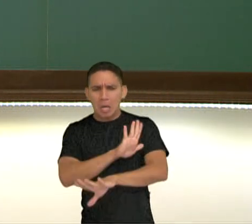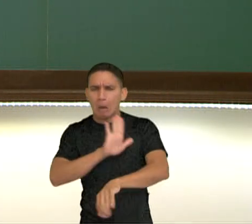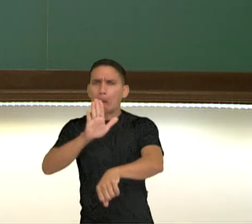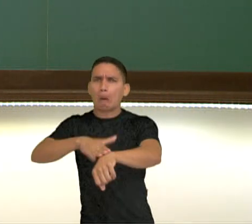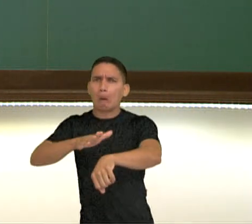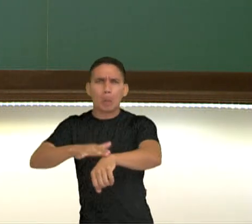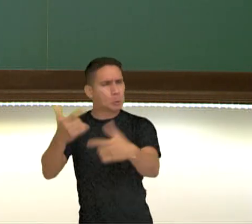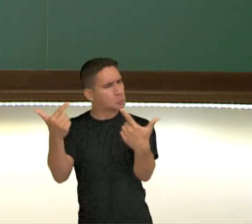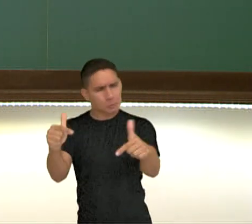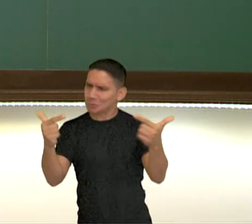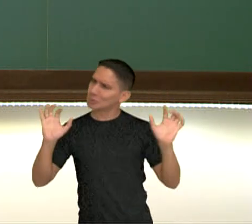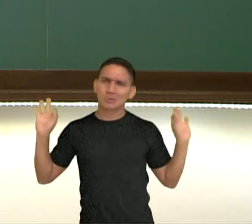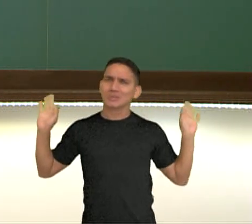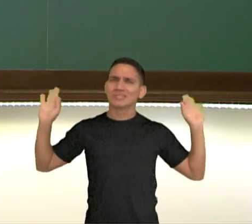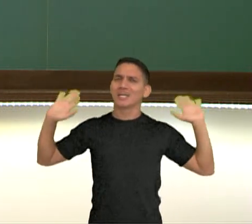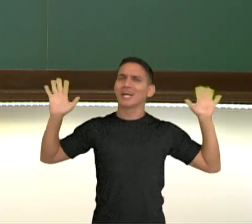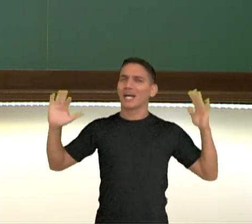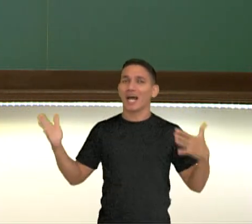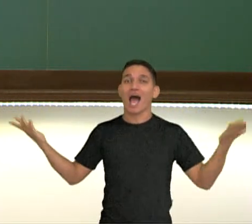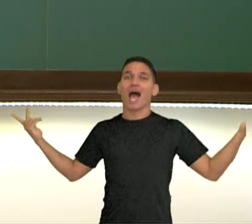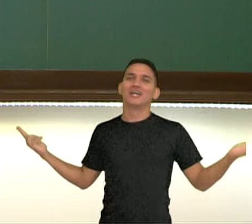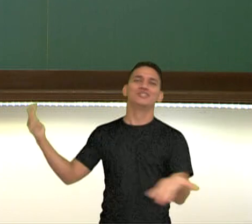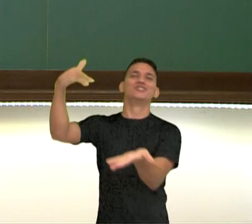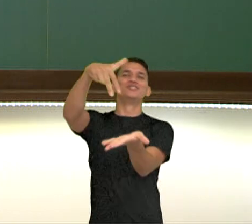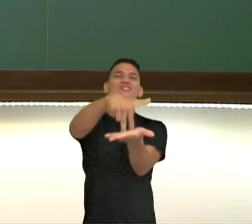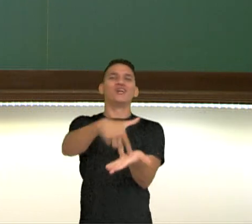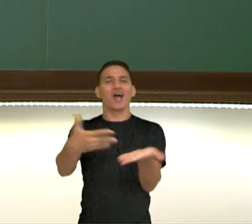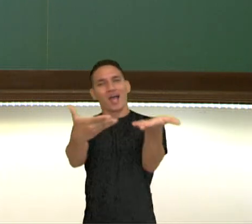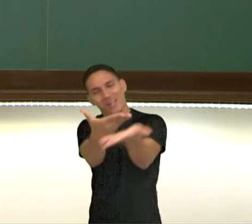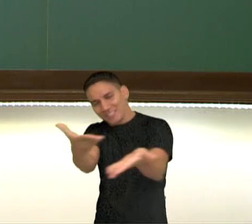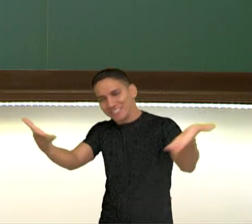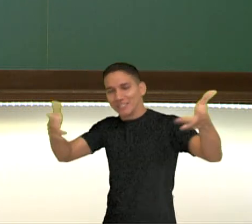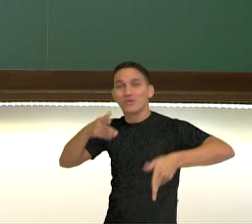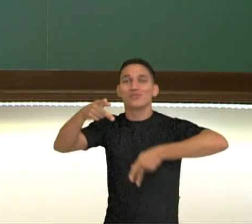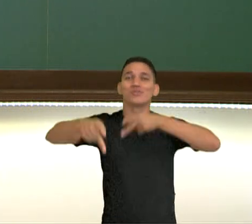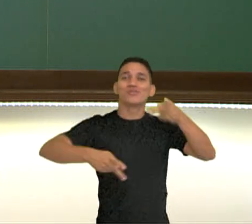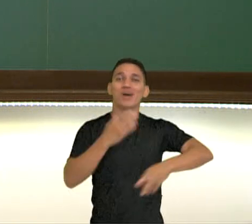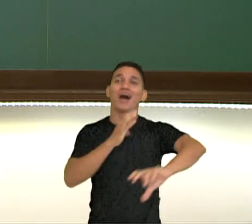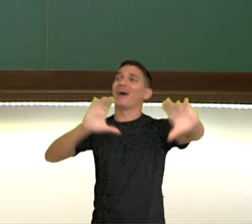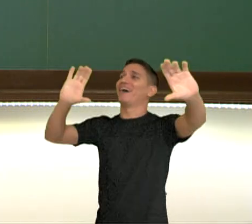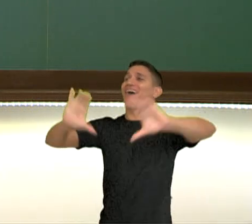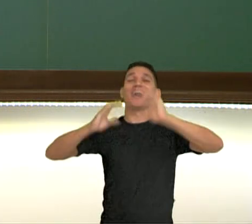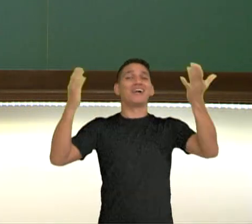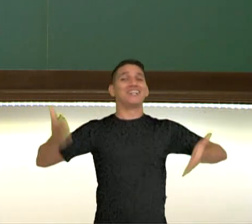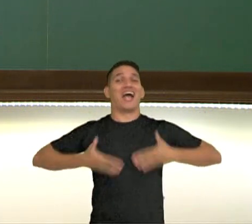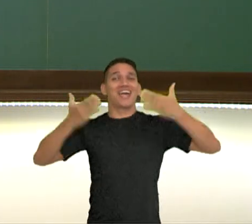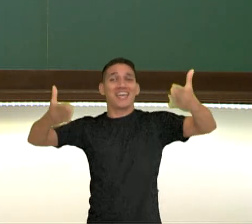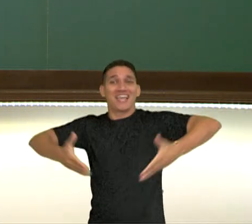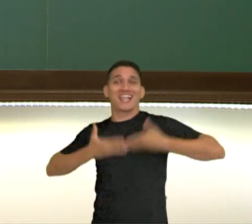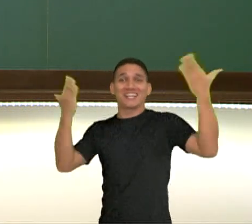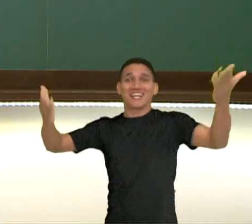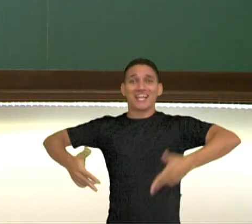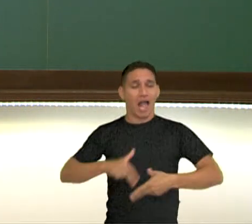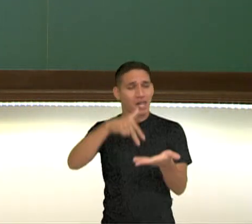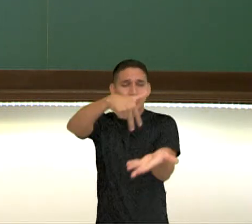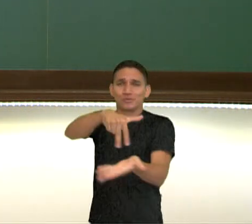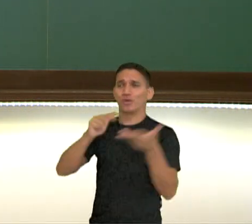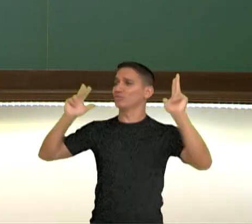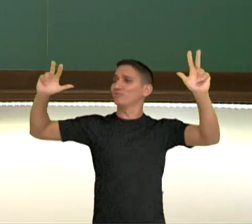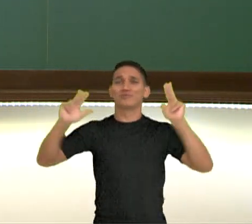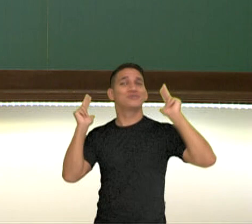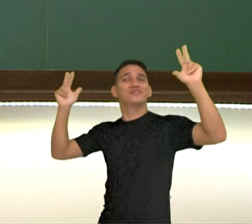para acabar cheguei meu povo para cantar com alegria nesta Folia